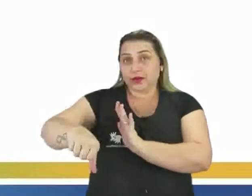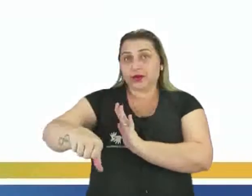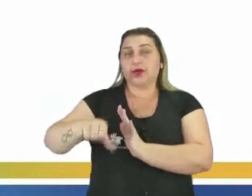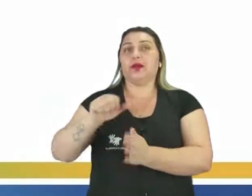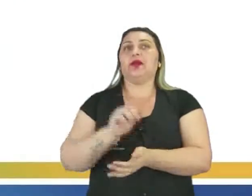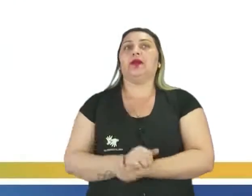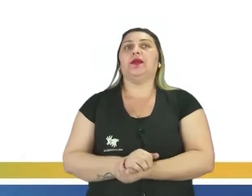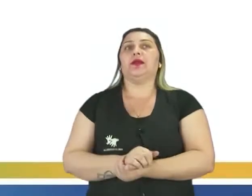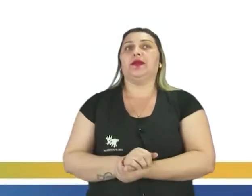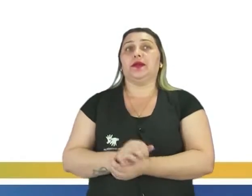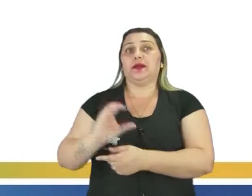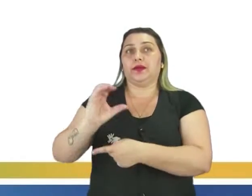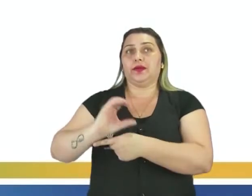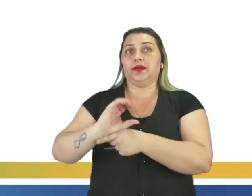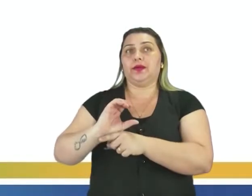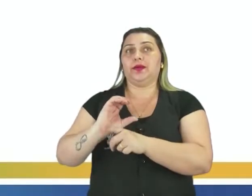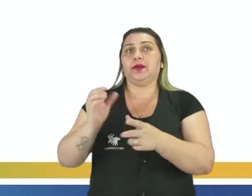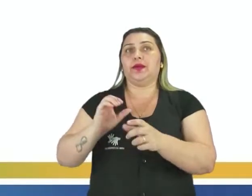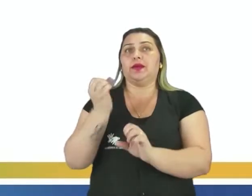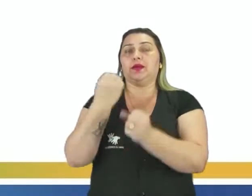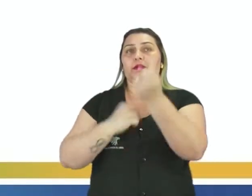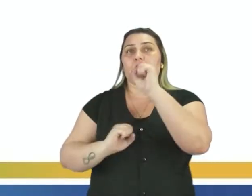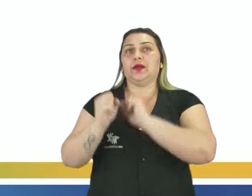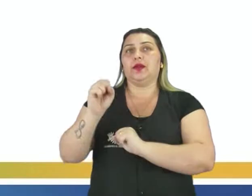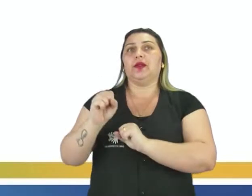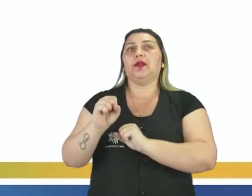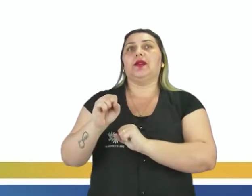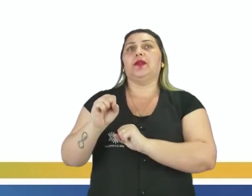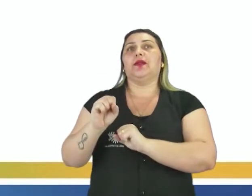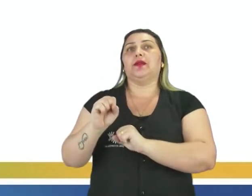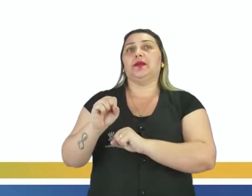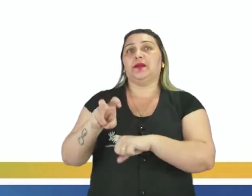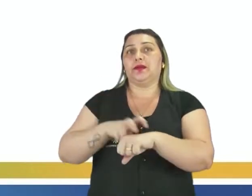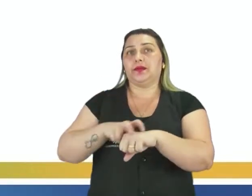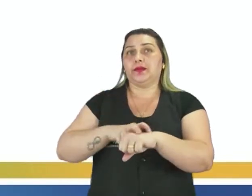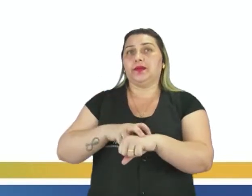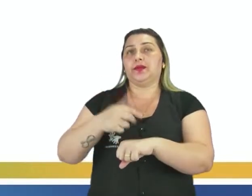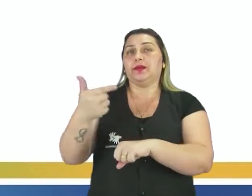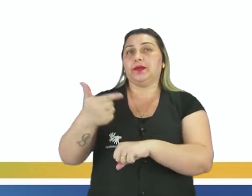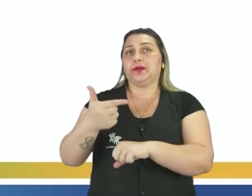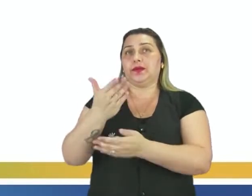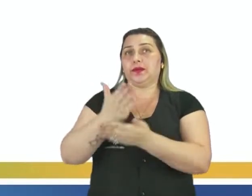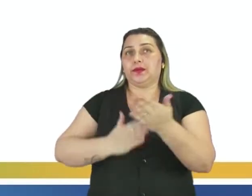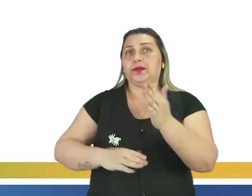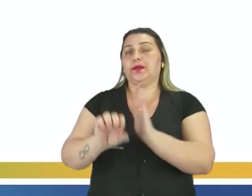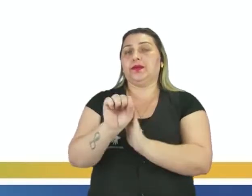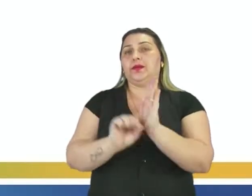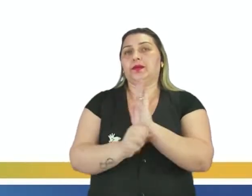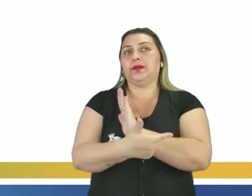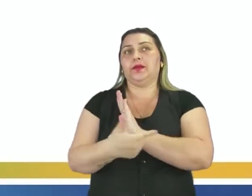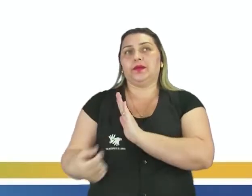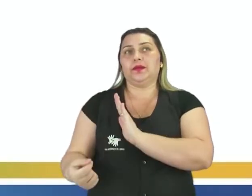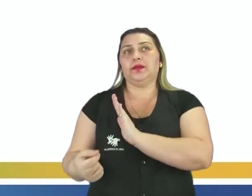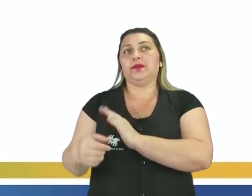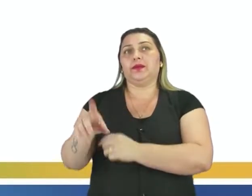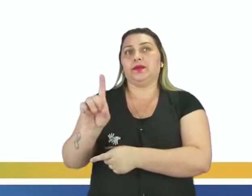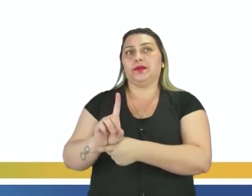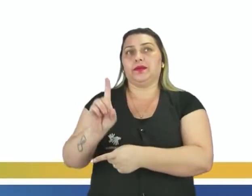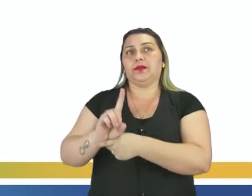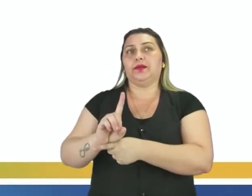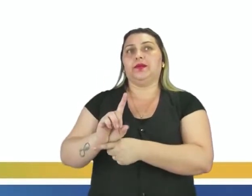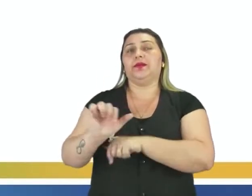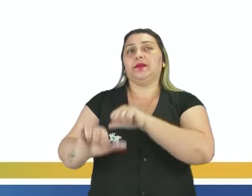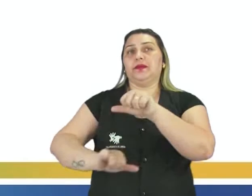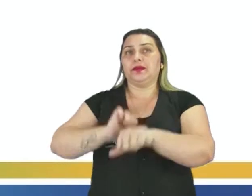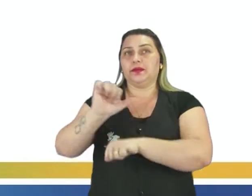XIX. C. A implantação da Revolução Verde na segunda metade do século XX. D.